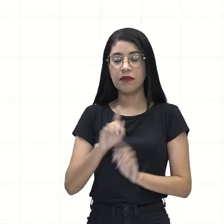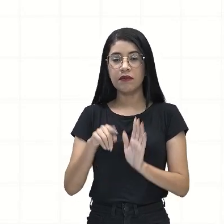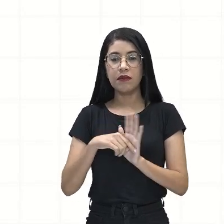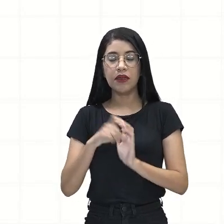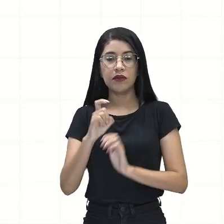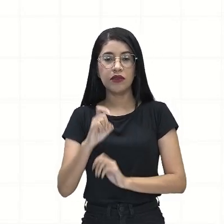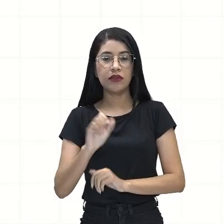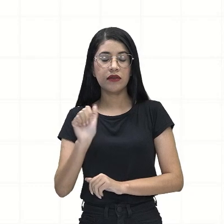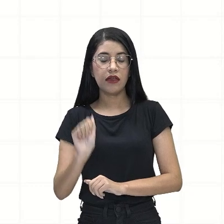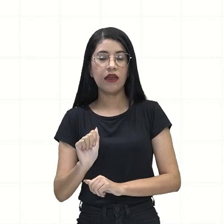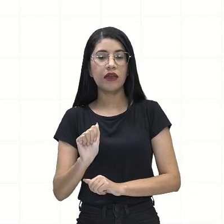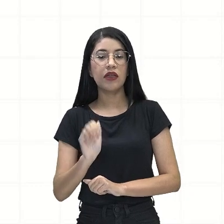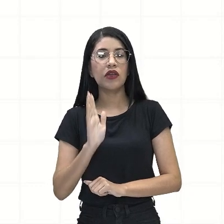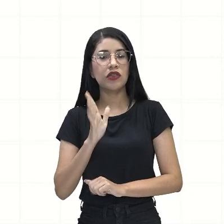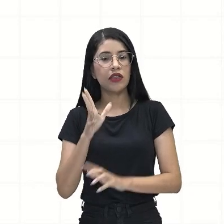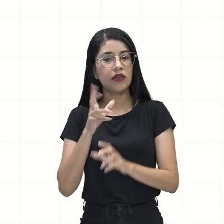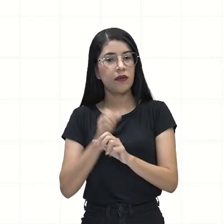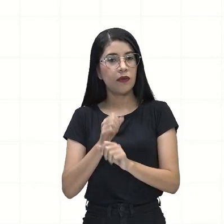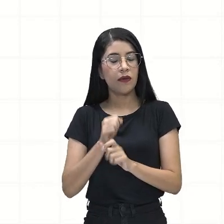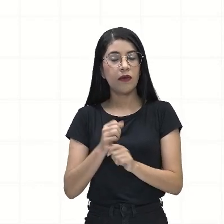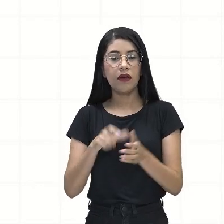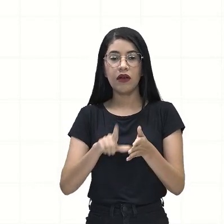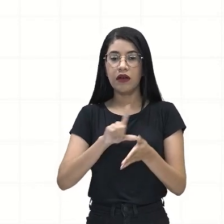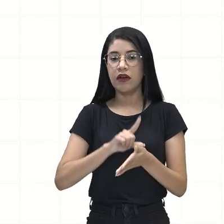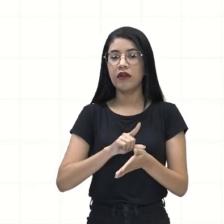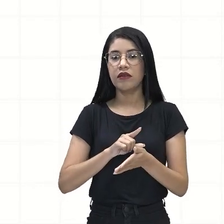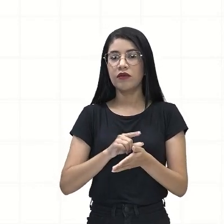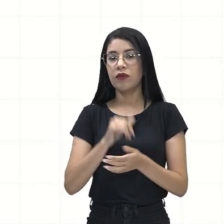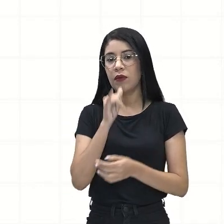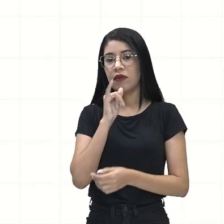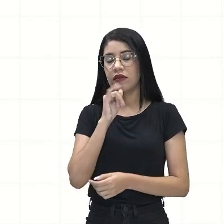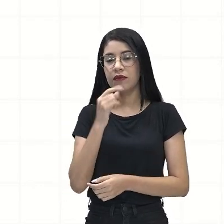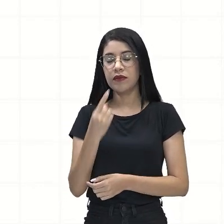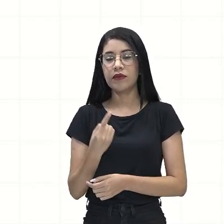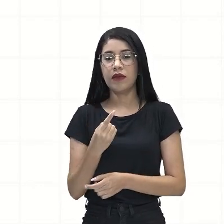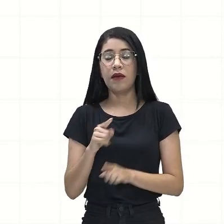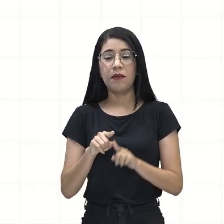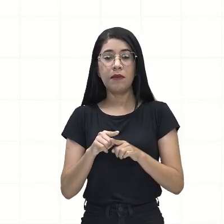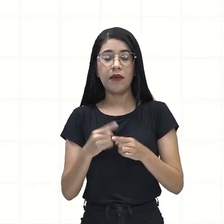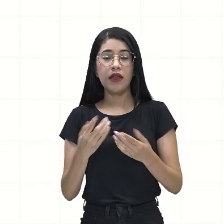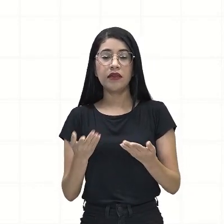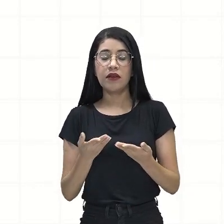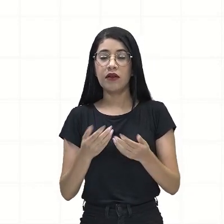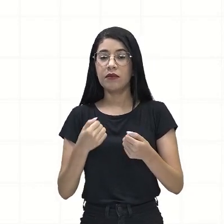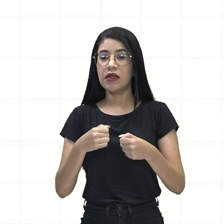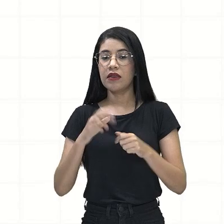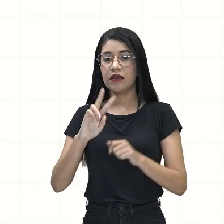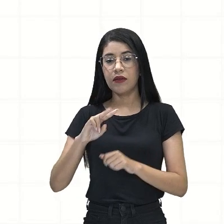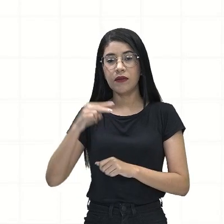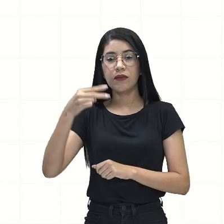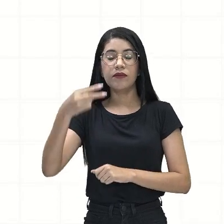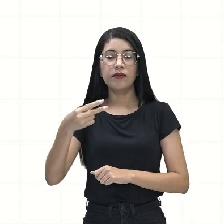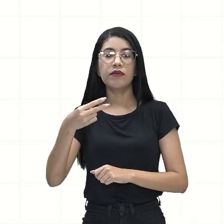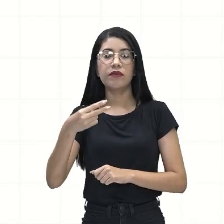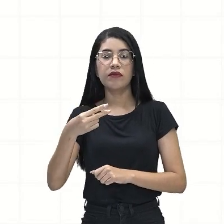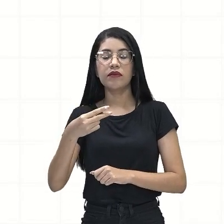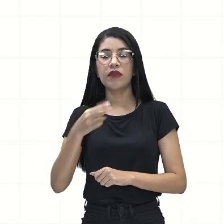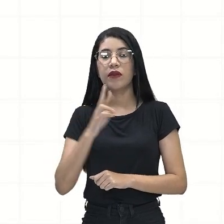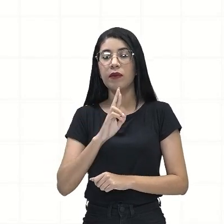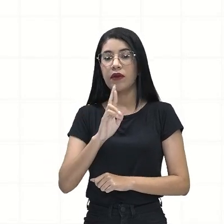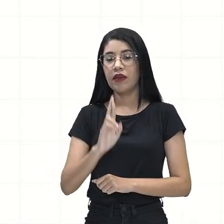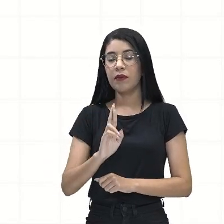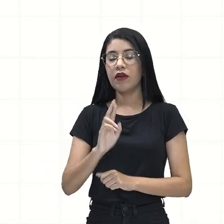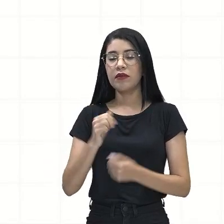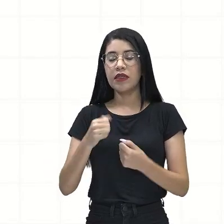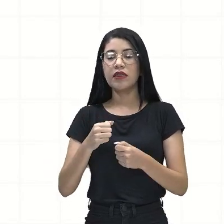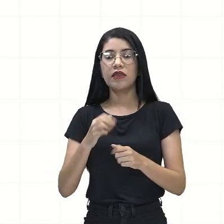gente já fez isso na primeira situação. Só que agora a gente eleva ao quadrado. O resultado disso aqui a gente vai elevar